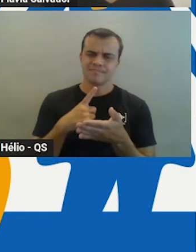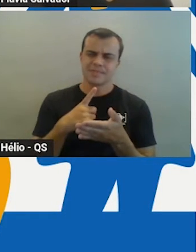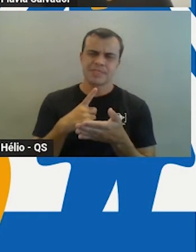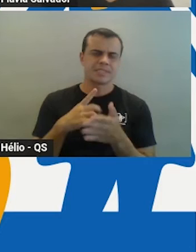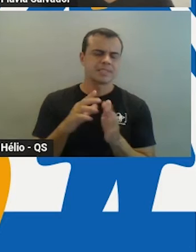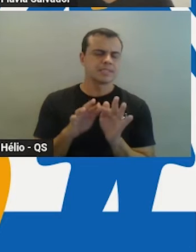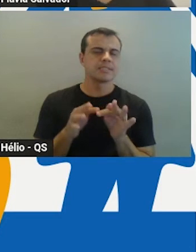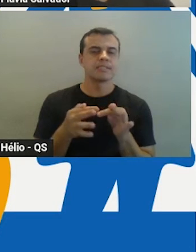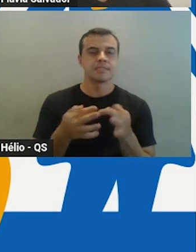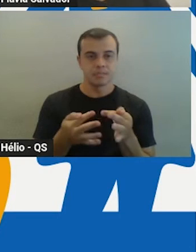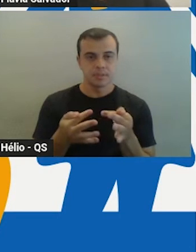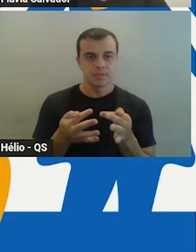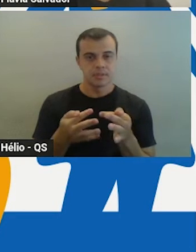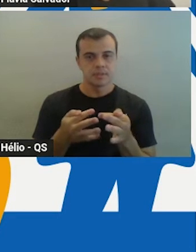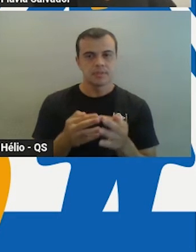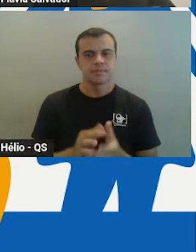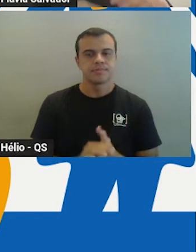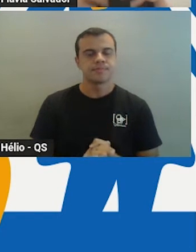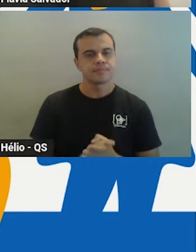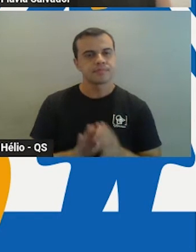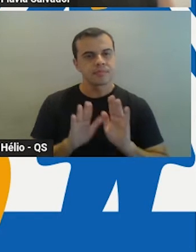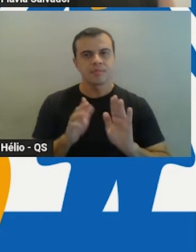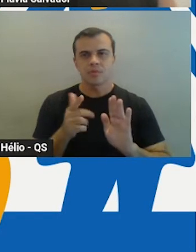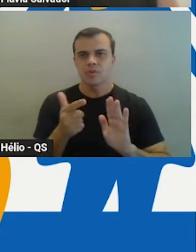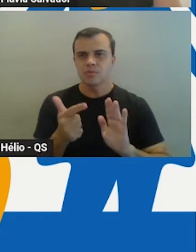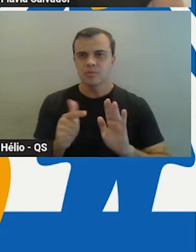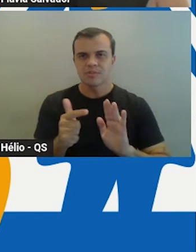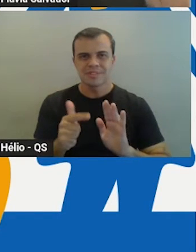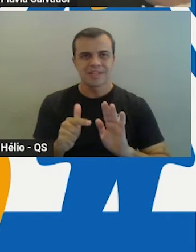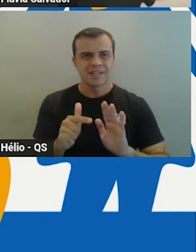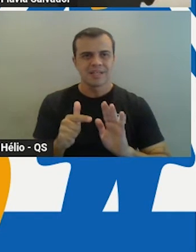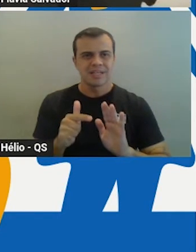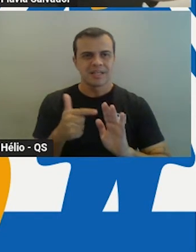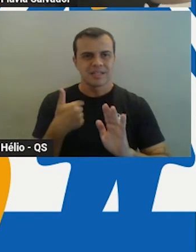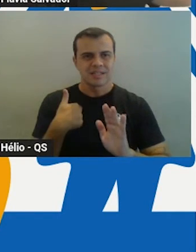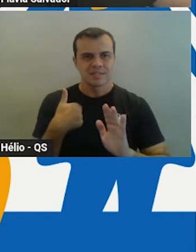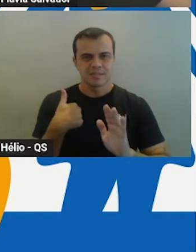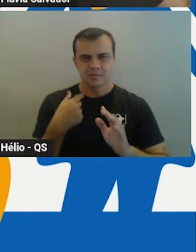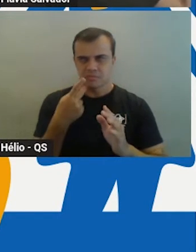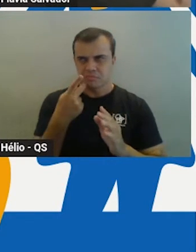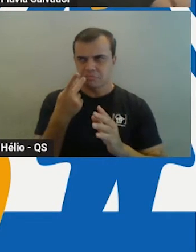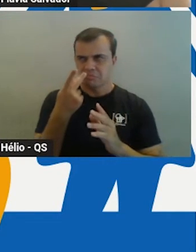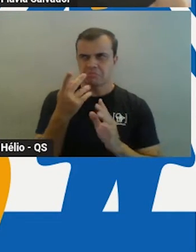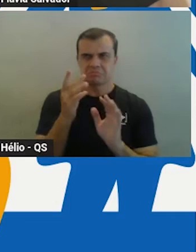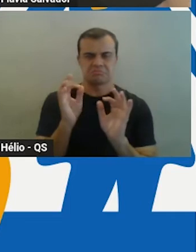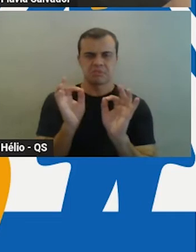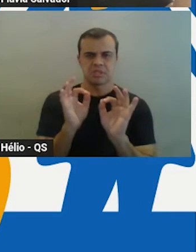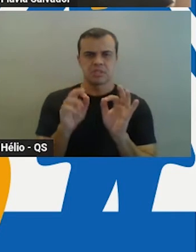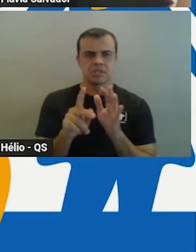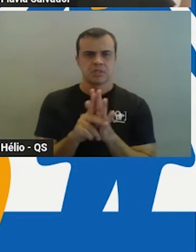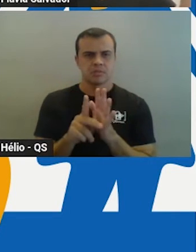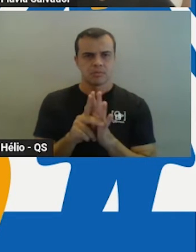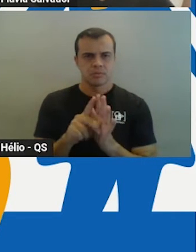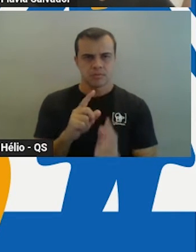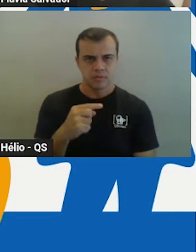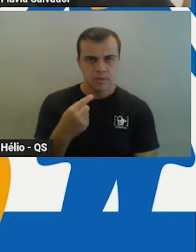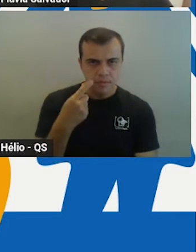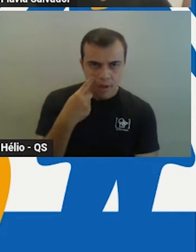extremamente simples, que não tem elucubração, não tem nada assim, nossa,